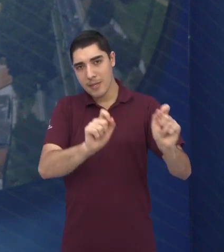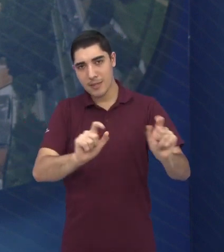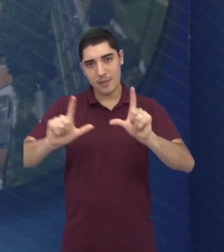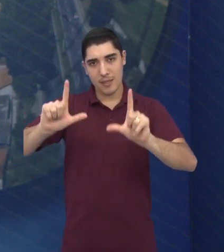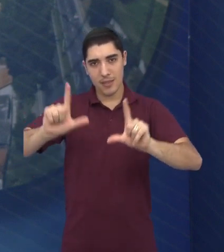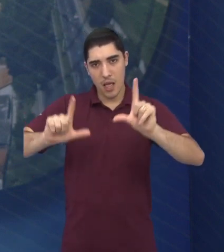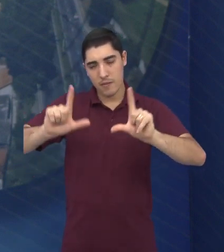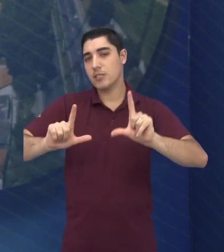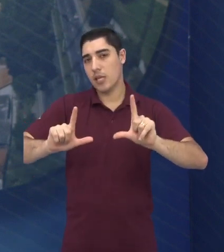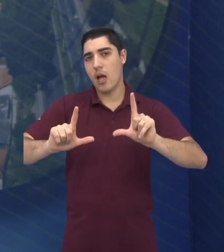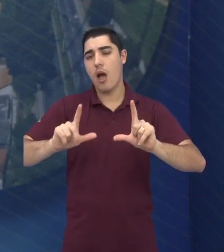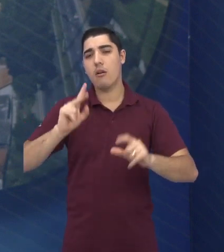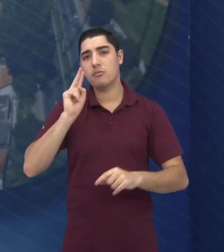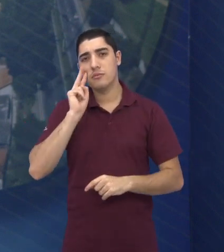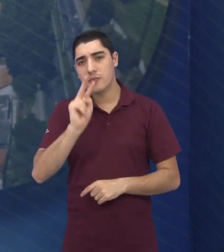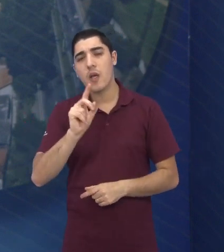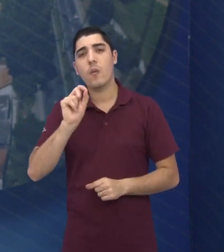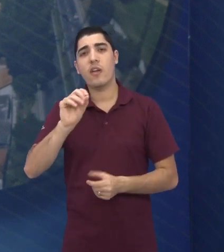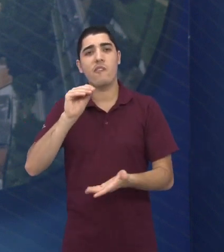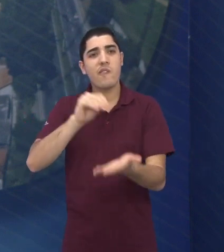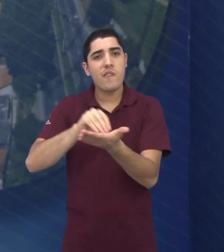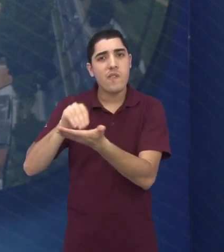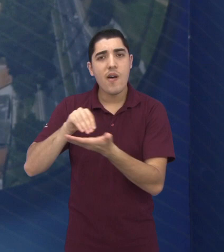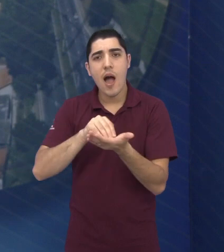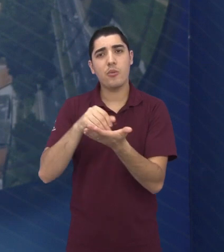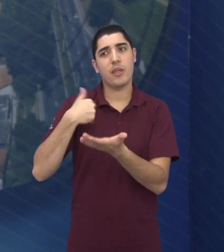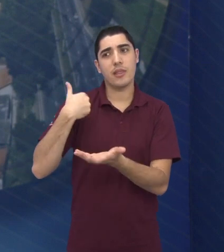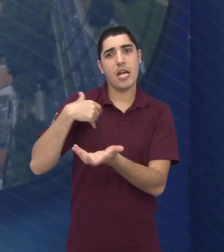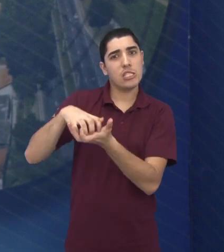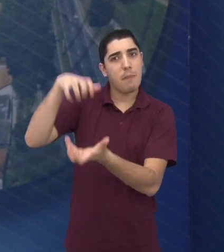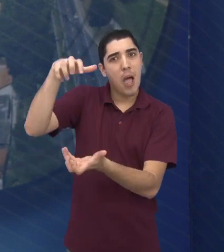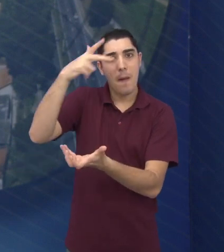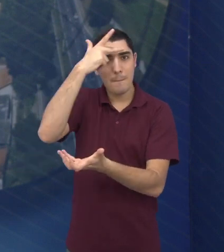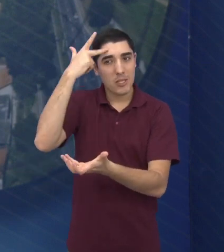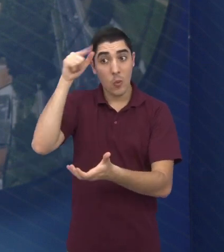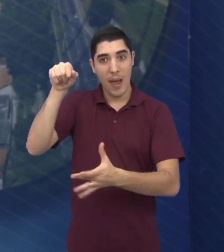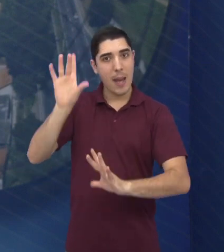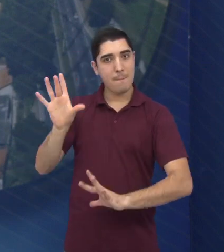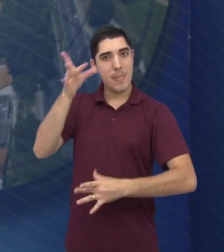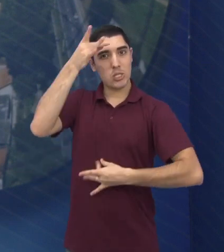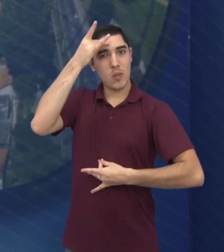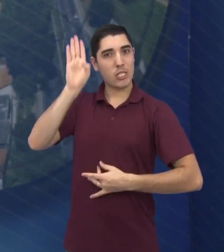na televisão de uma maneira geral, né? A falta de protagonistas mais velhas,